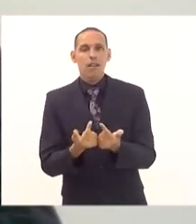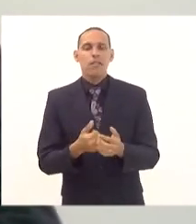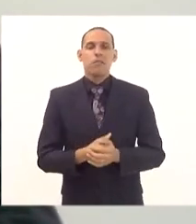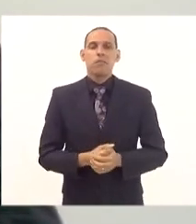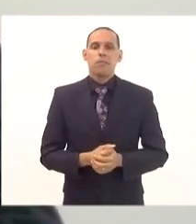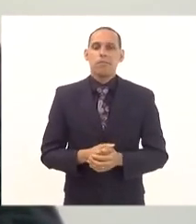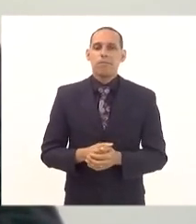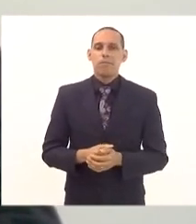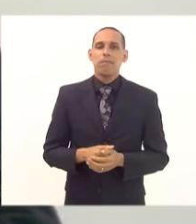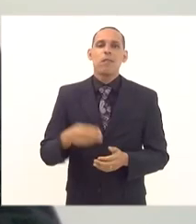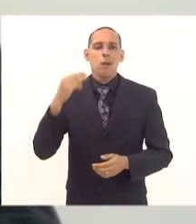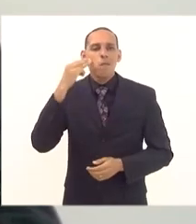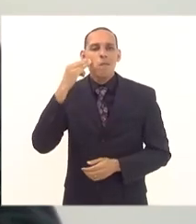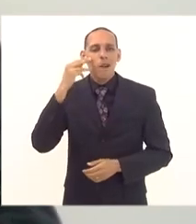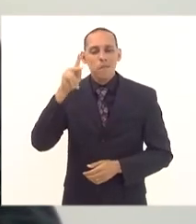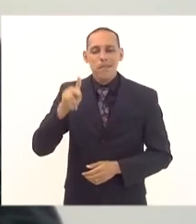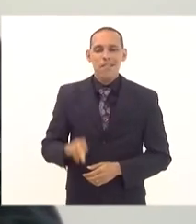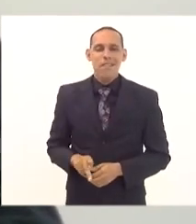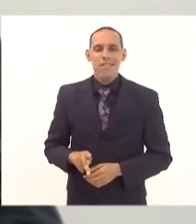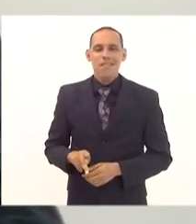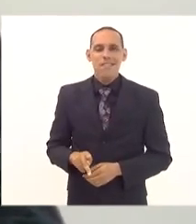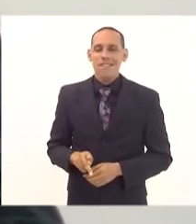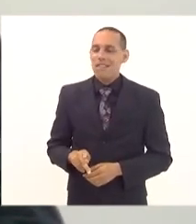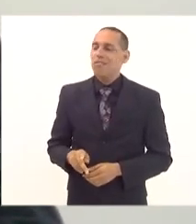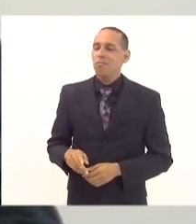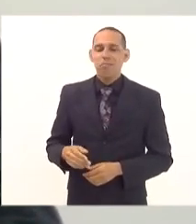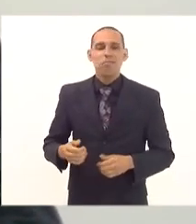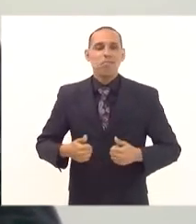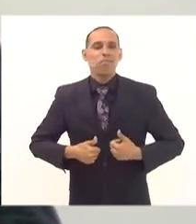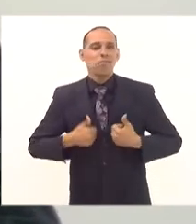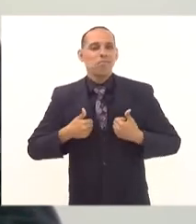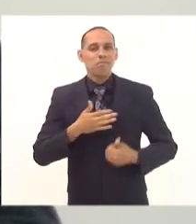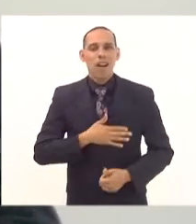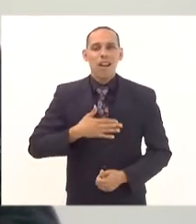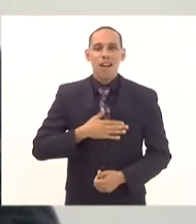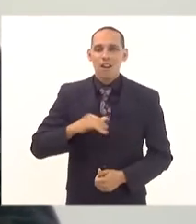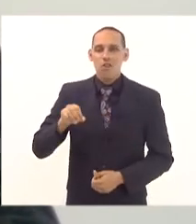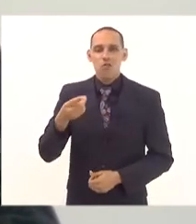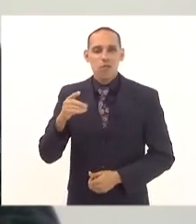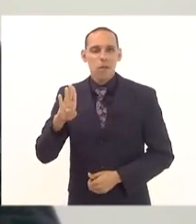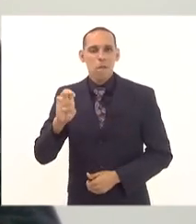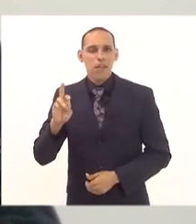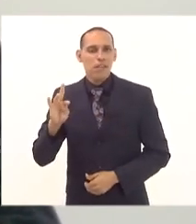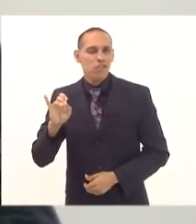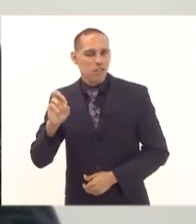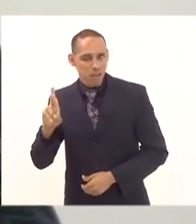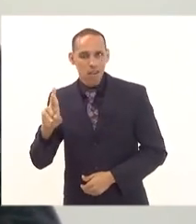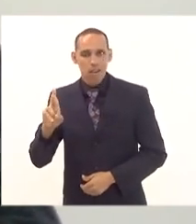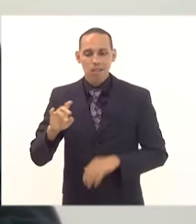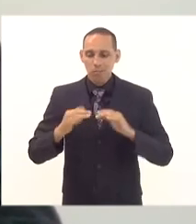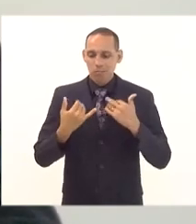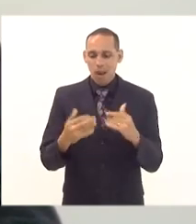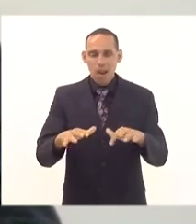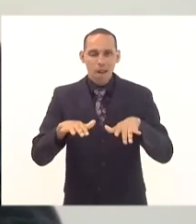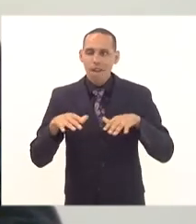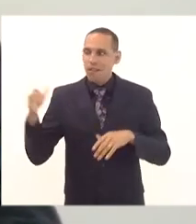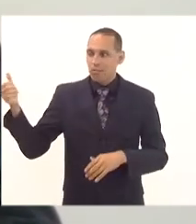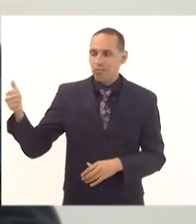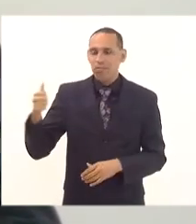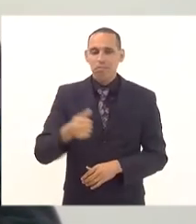que a Mônica presídio é um prazer uma honra contar com o Doutor João bertier Como tem sido né como sói acontecer as audiências E